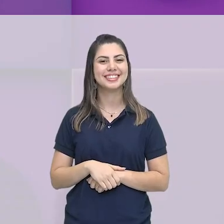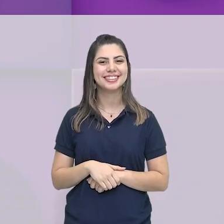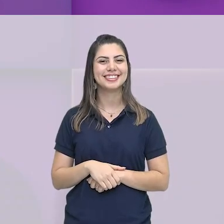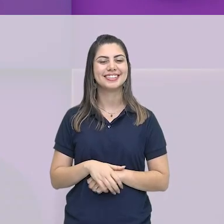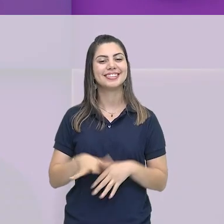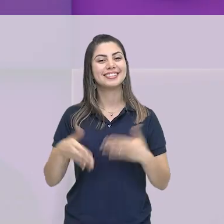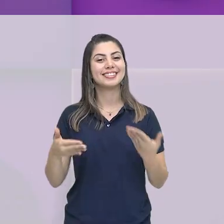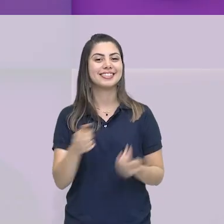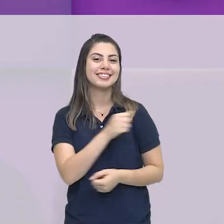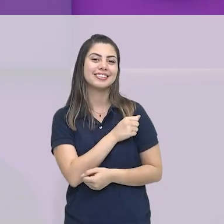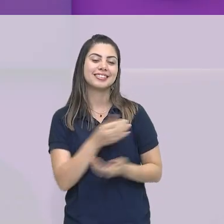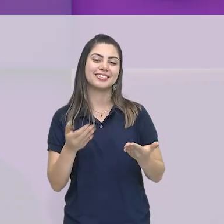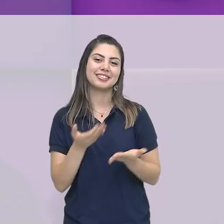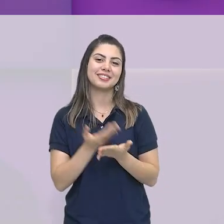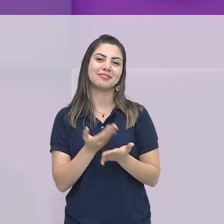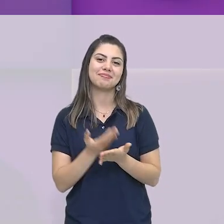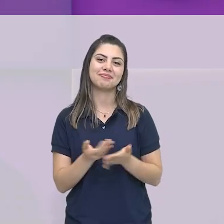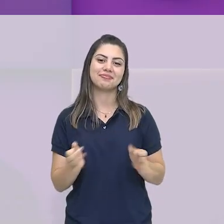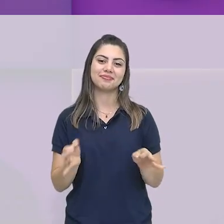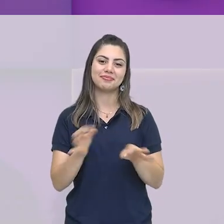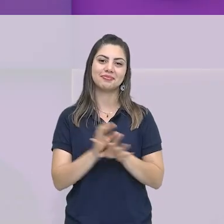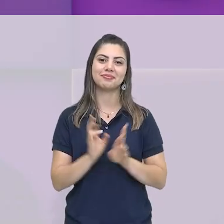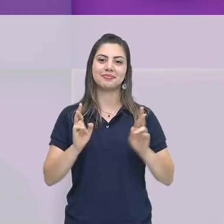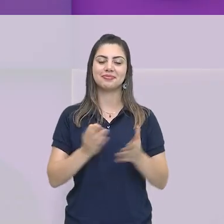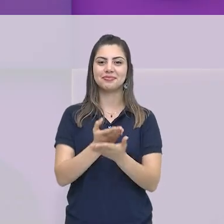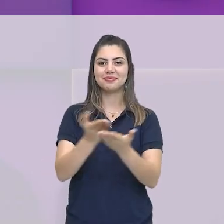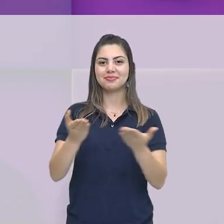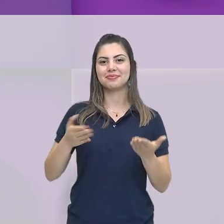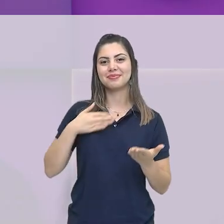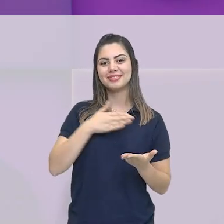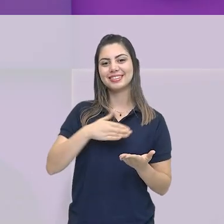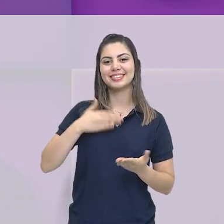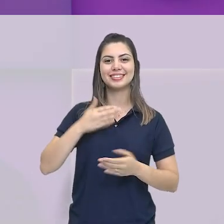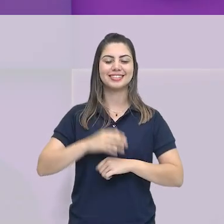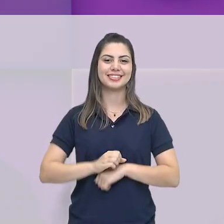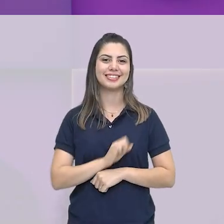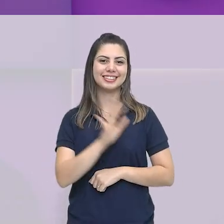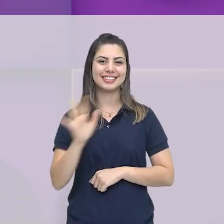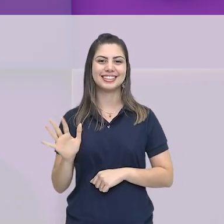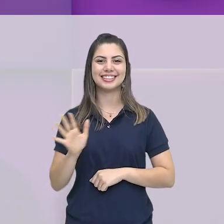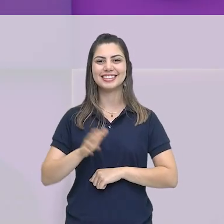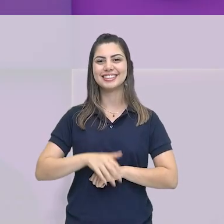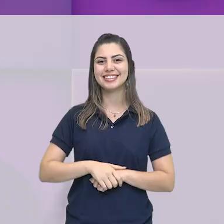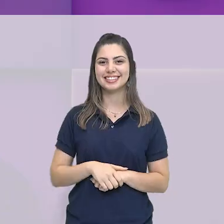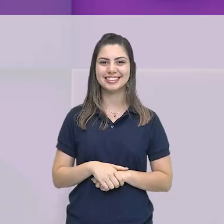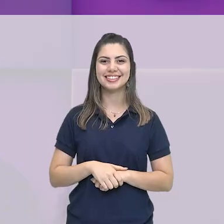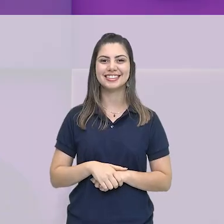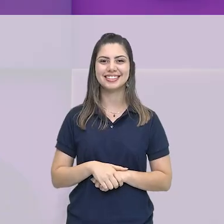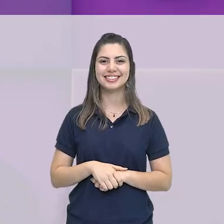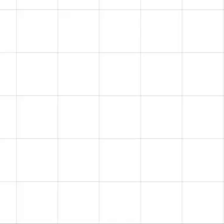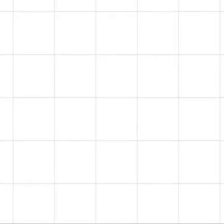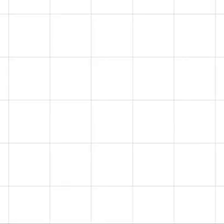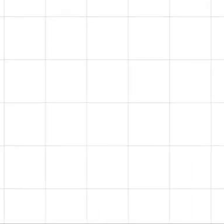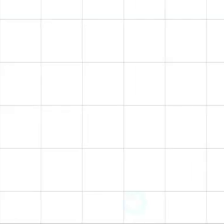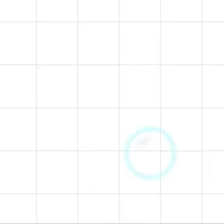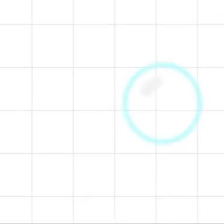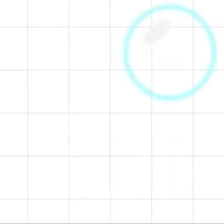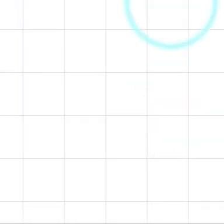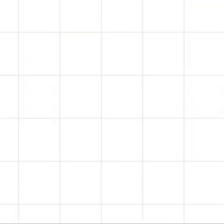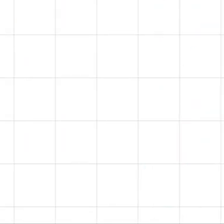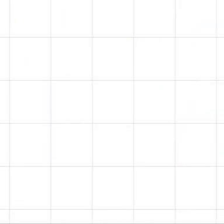Queridos alunos, essa foi a nossa aula. Espero que todos tenham gostado e até a nossa próxima oportunidade. Tchau, tchau.